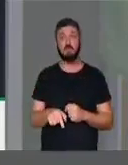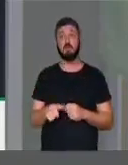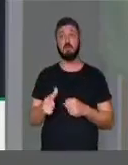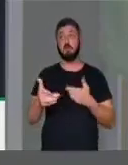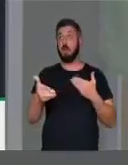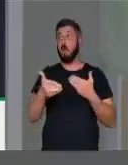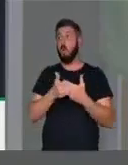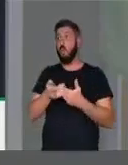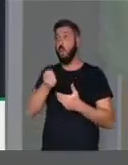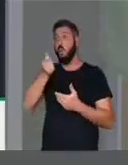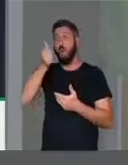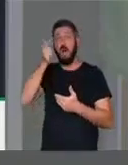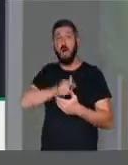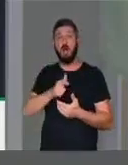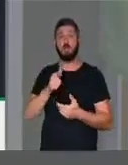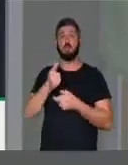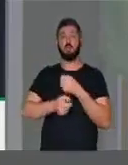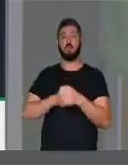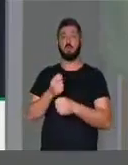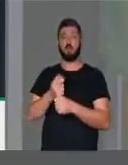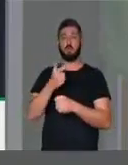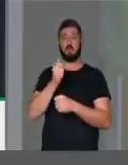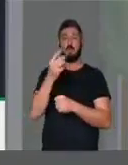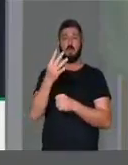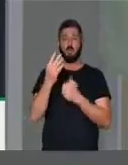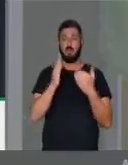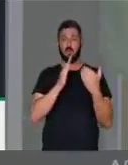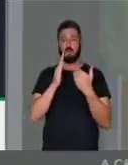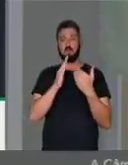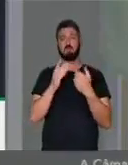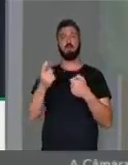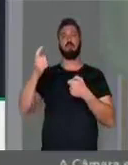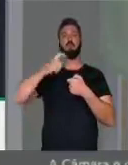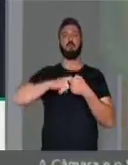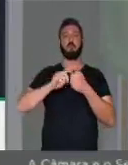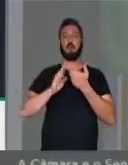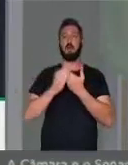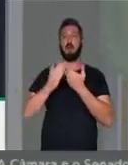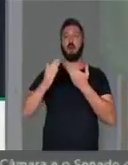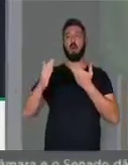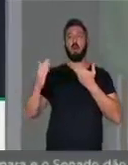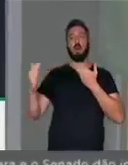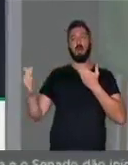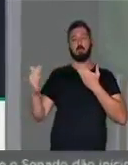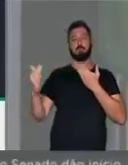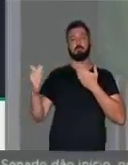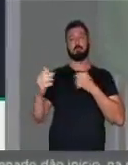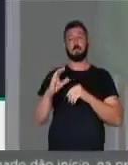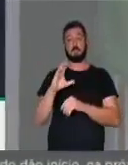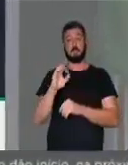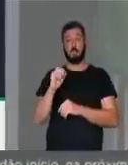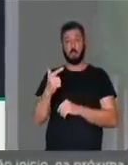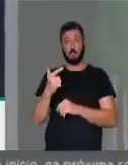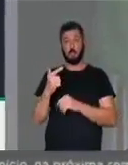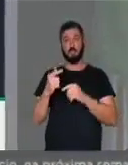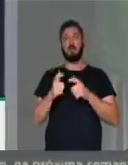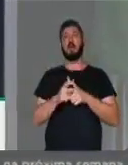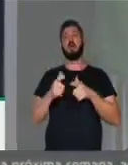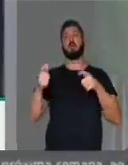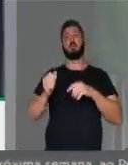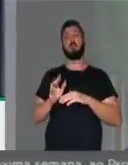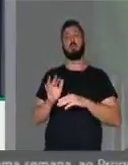estava bem próxima até o ano de 14, voltou a distanciar-se e as emissões desses